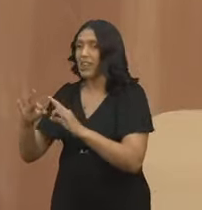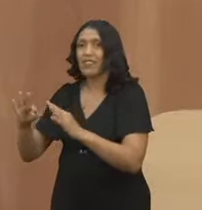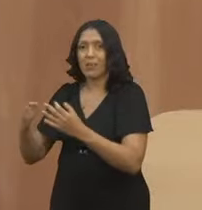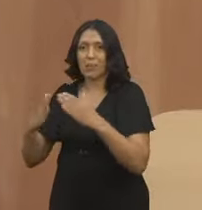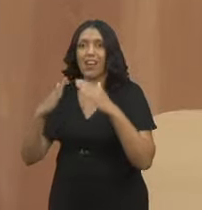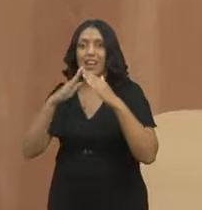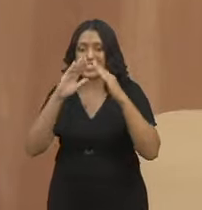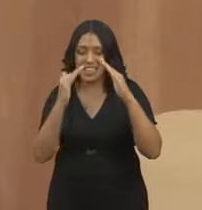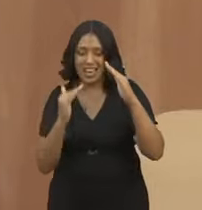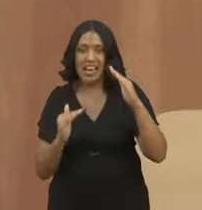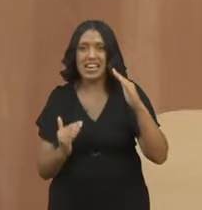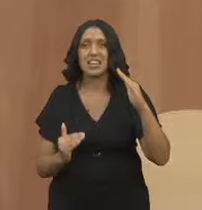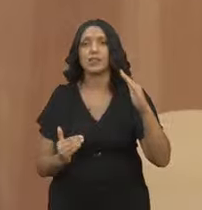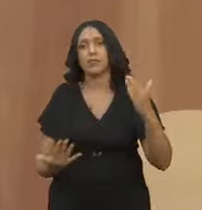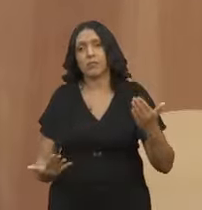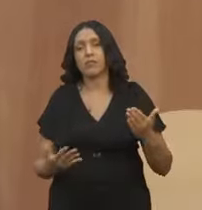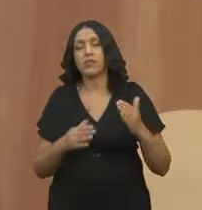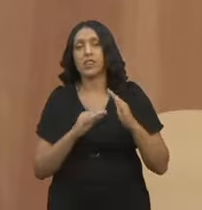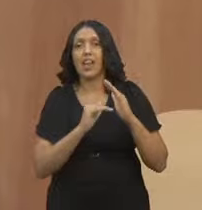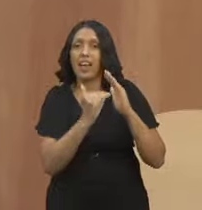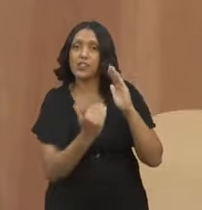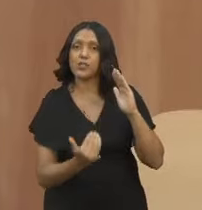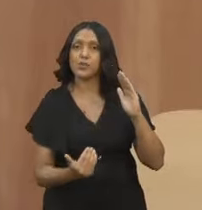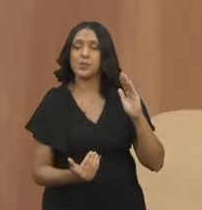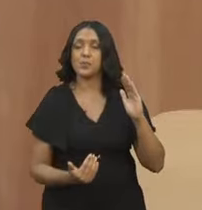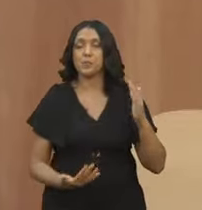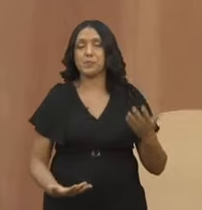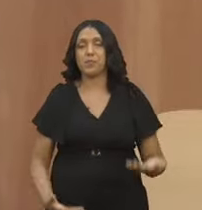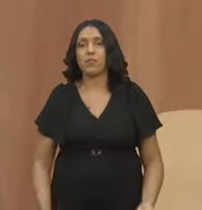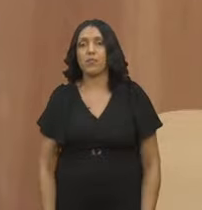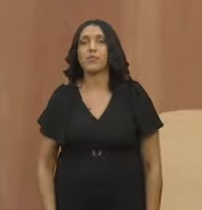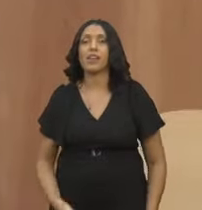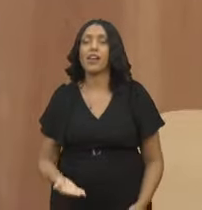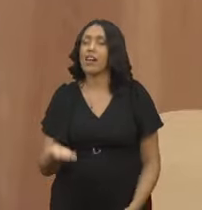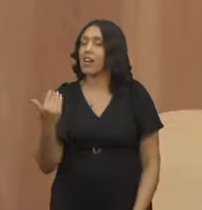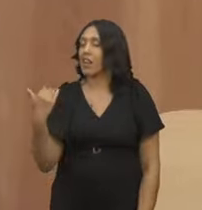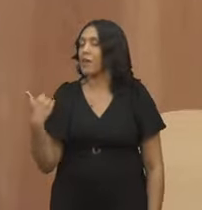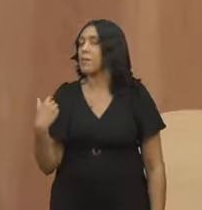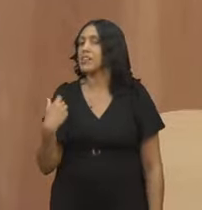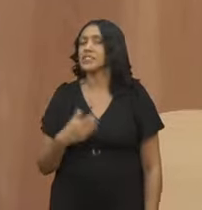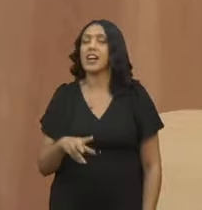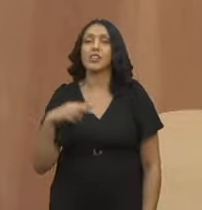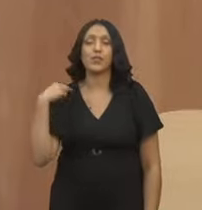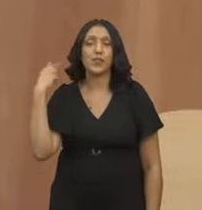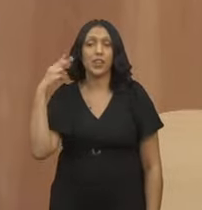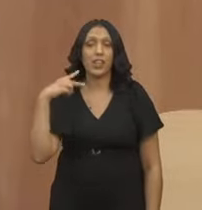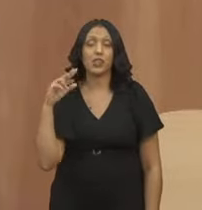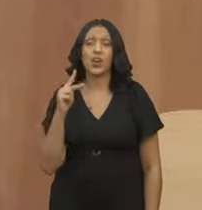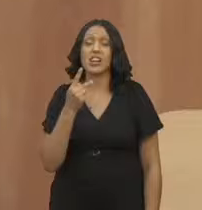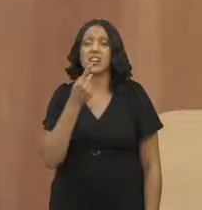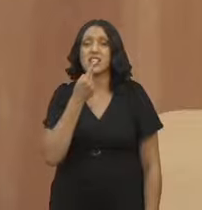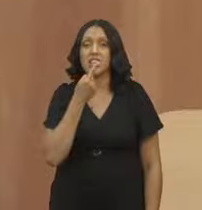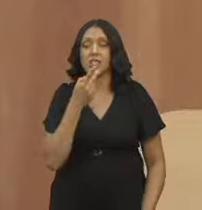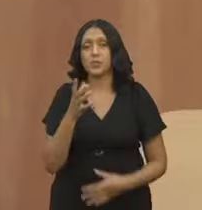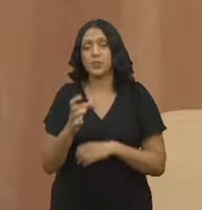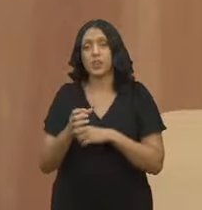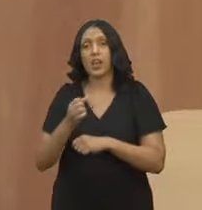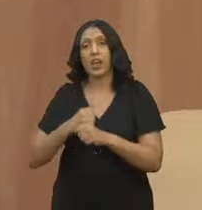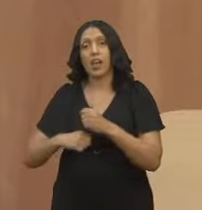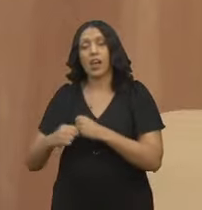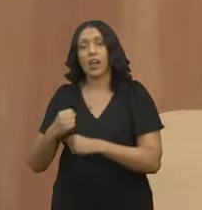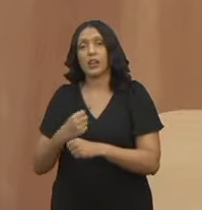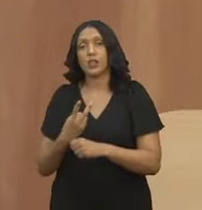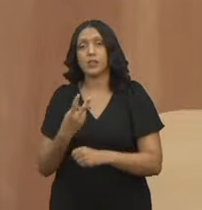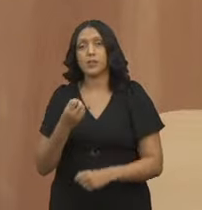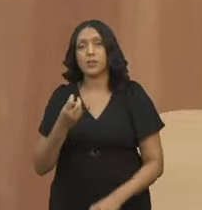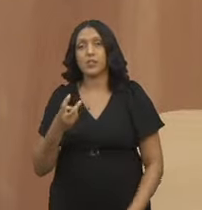que, no passado, outros vereadores já alertaram a Prefeitura sobre essa questão. O vereador Hernani, por exemplo, em 2024, fez